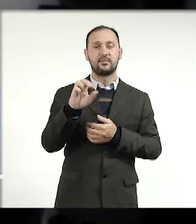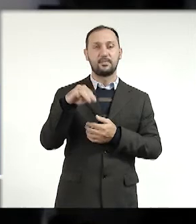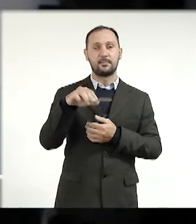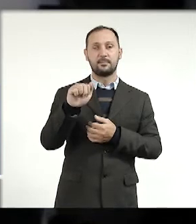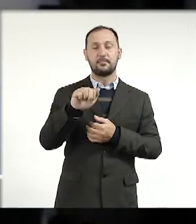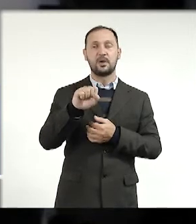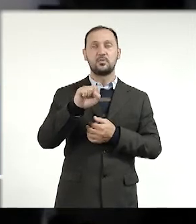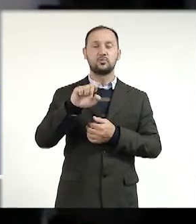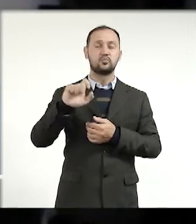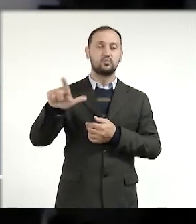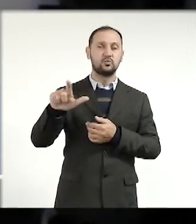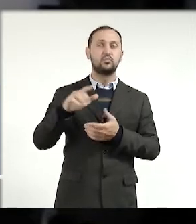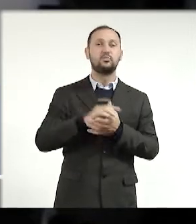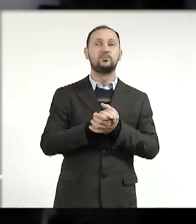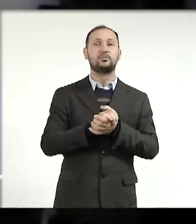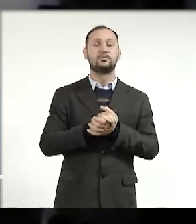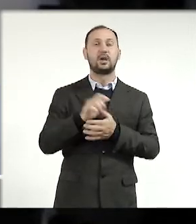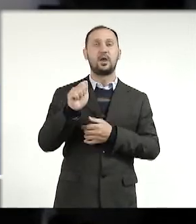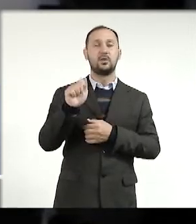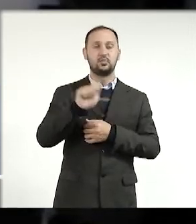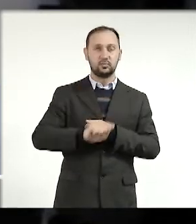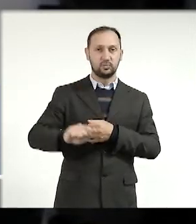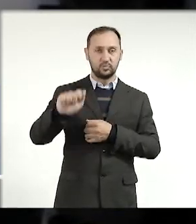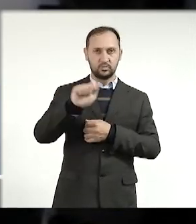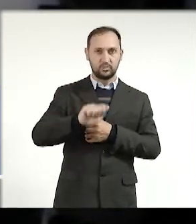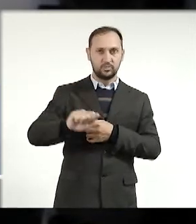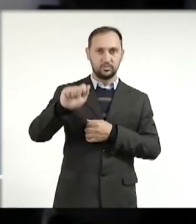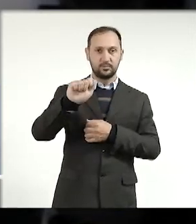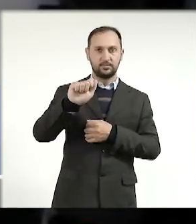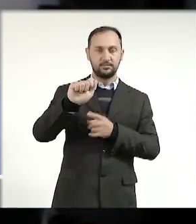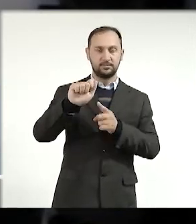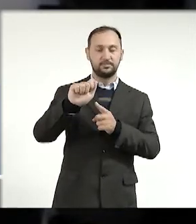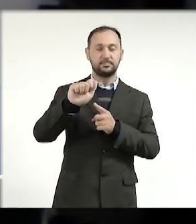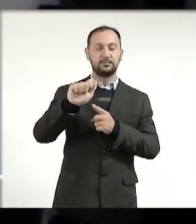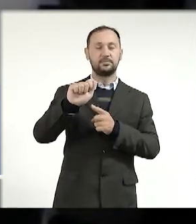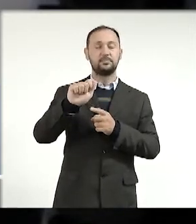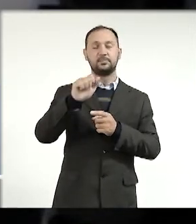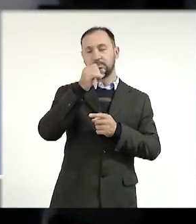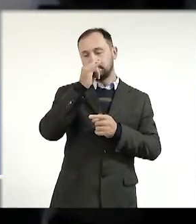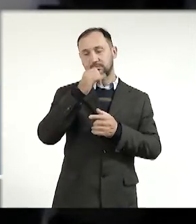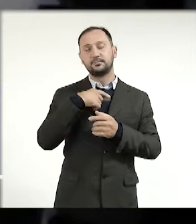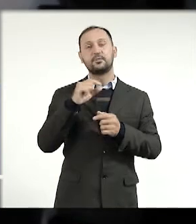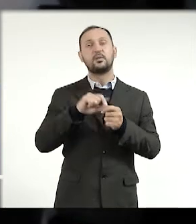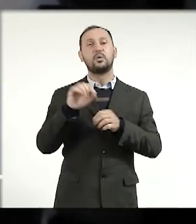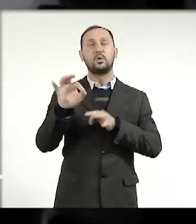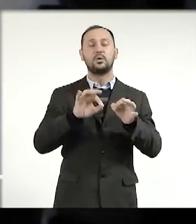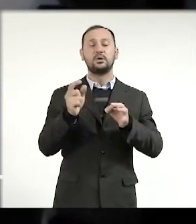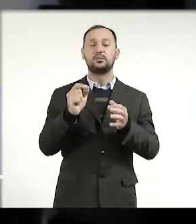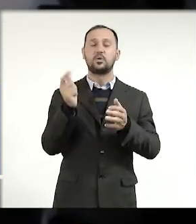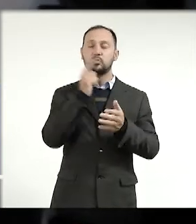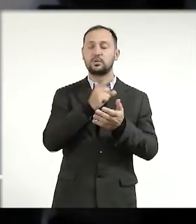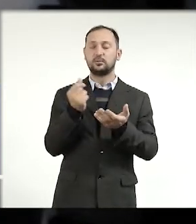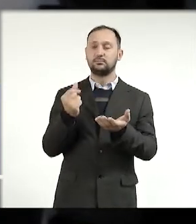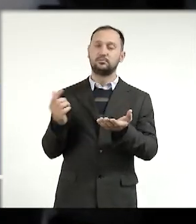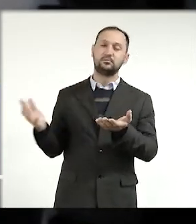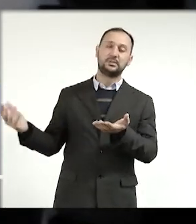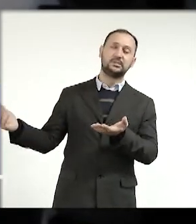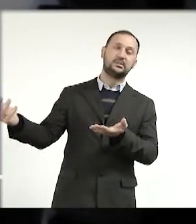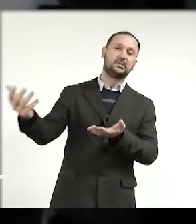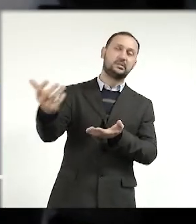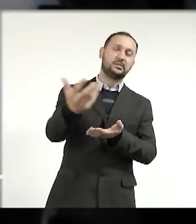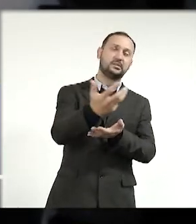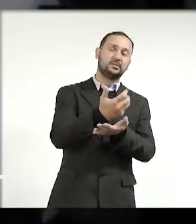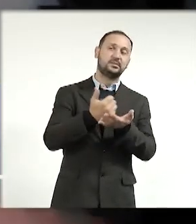FamaSul, a Decoagro, a Sumas, que é a Associação dos Suinicultores, e foi feita uma